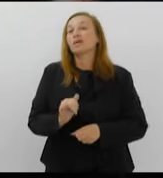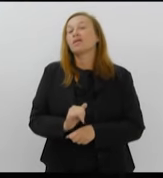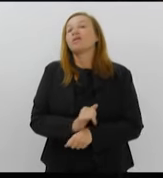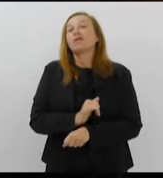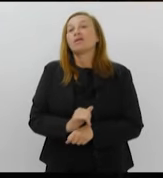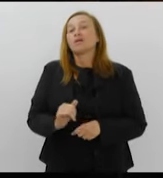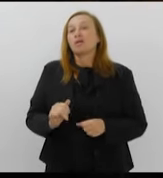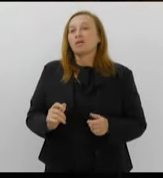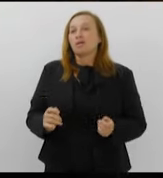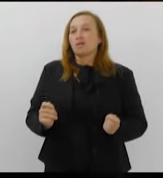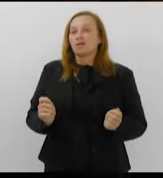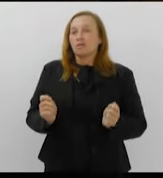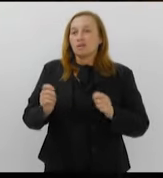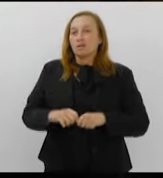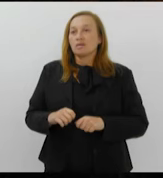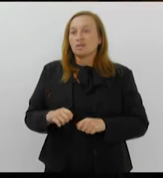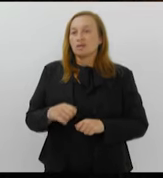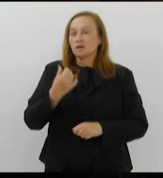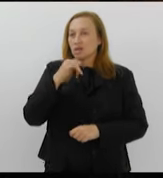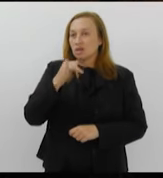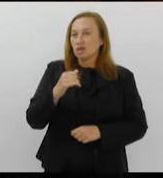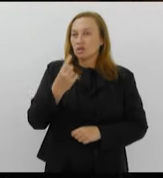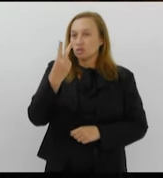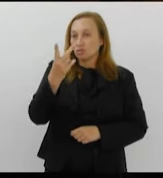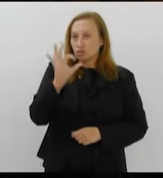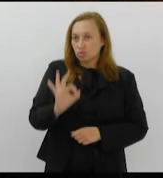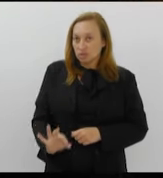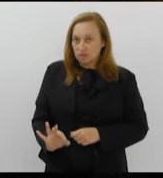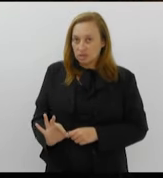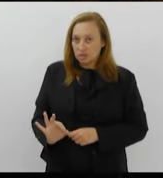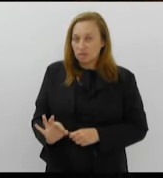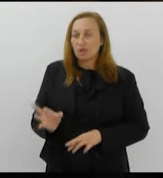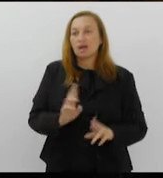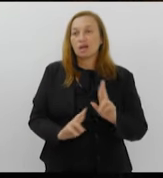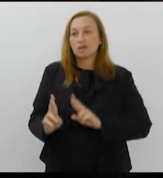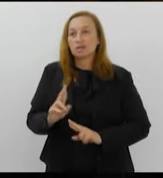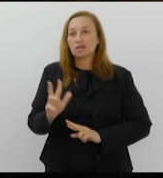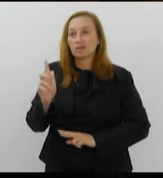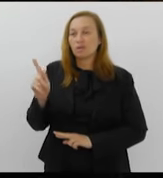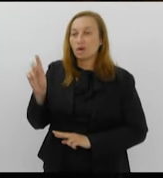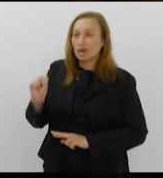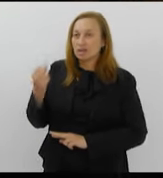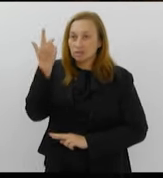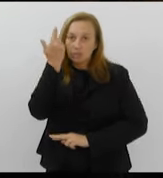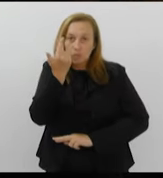energética que 2% do custo variável relativo ao combustível gás natural